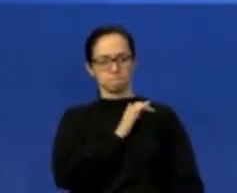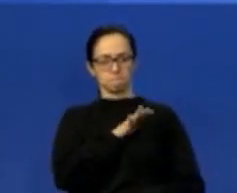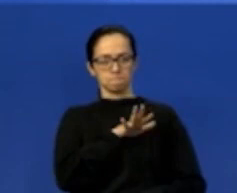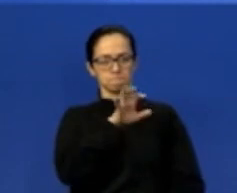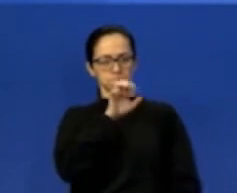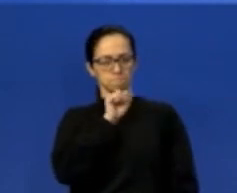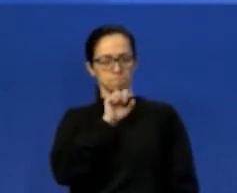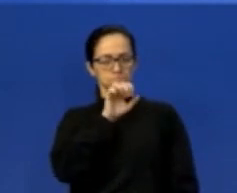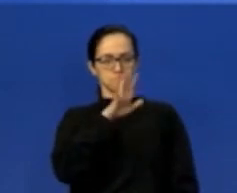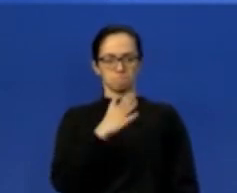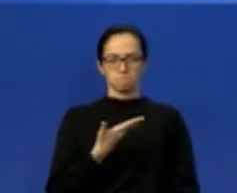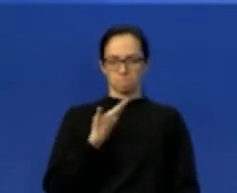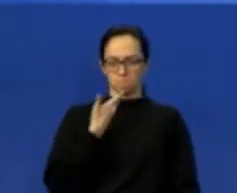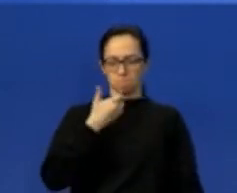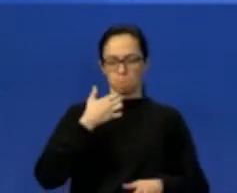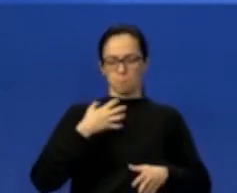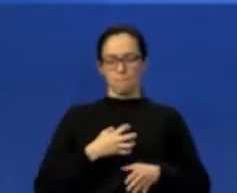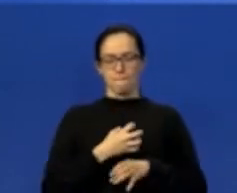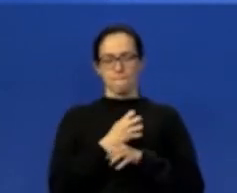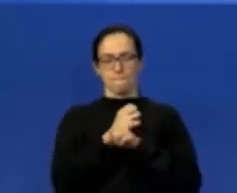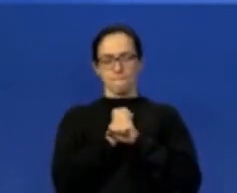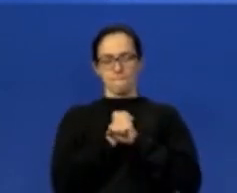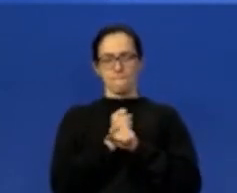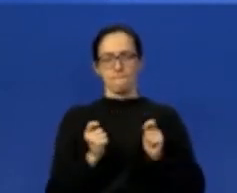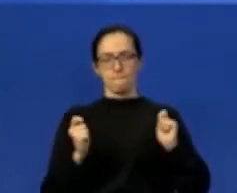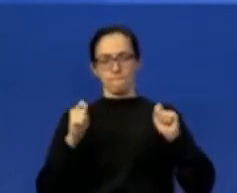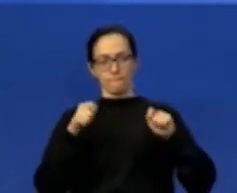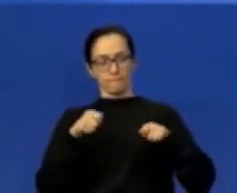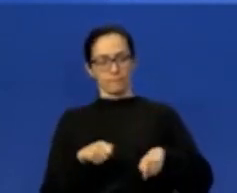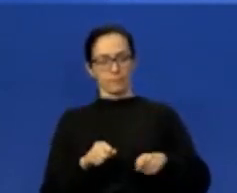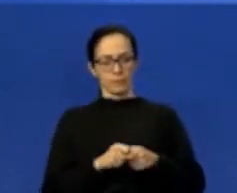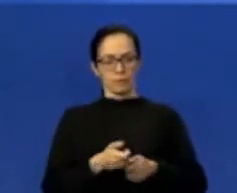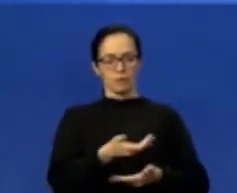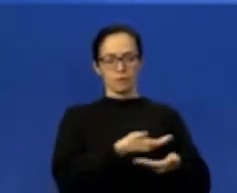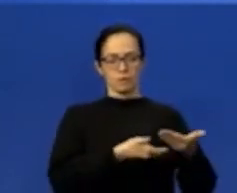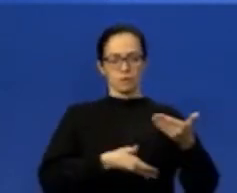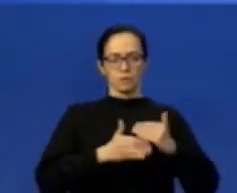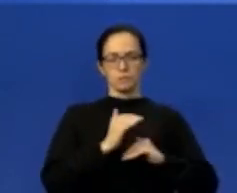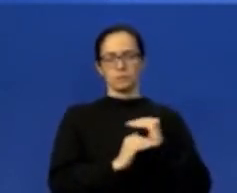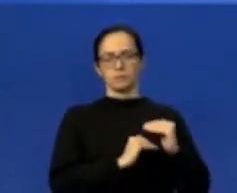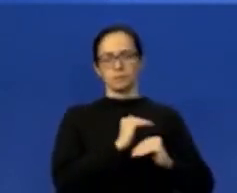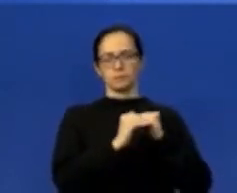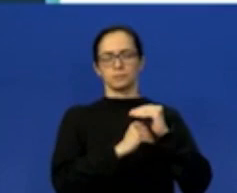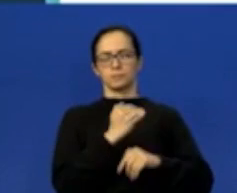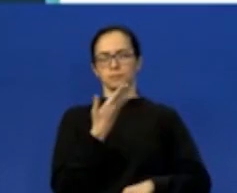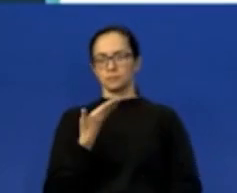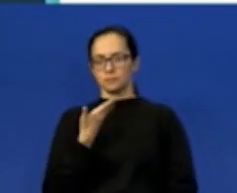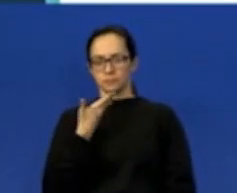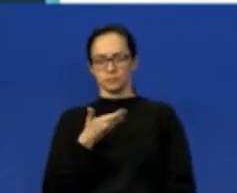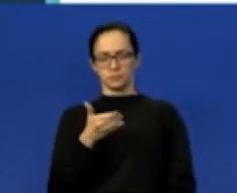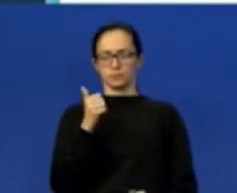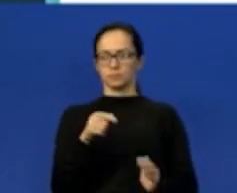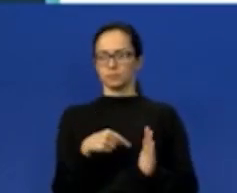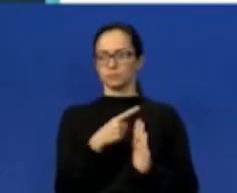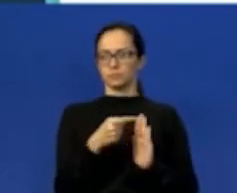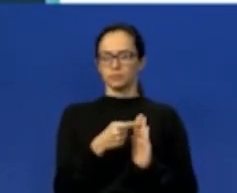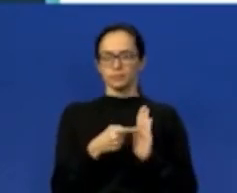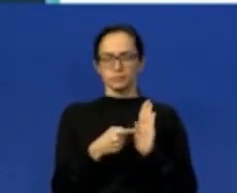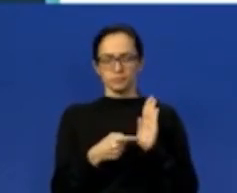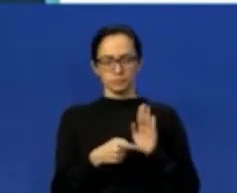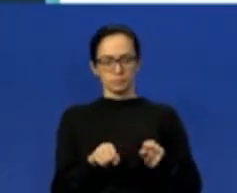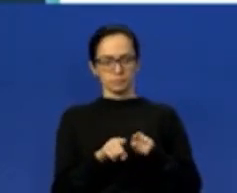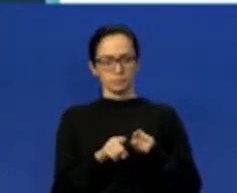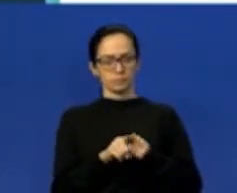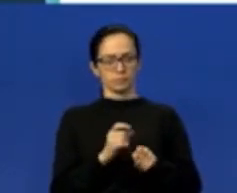que busquem o autoconhecimento, né, que aumente a sua própria socialização e que tenham objetivos comuns. Então, as pessoas